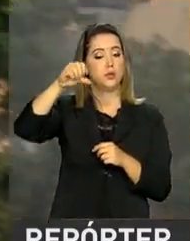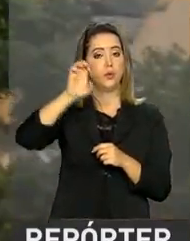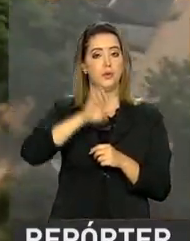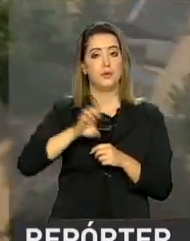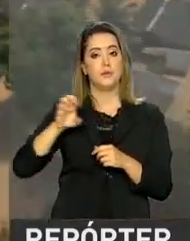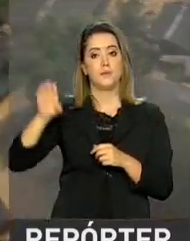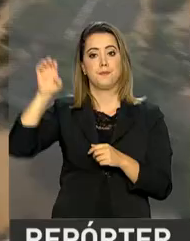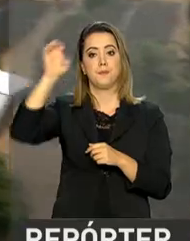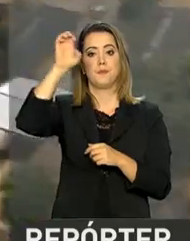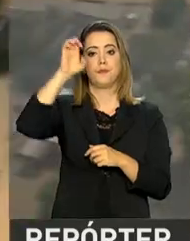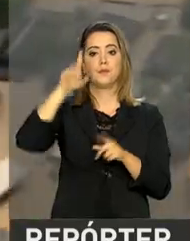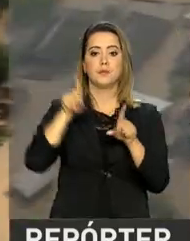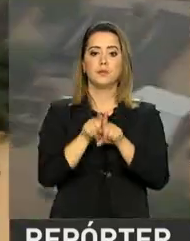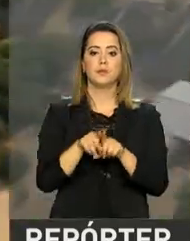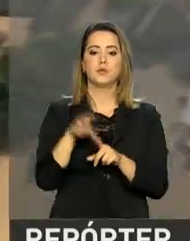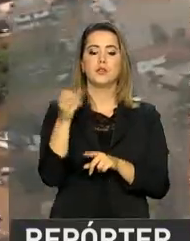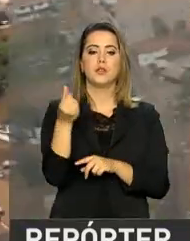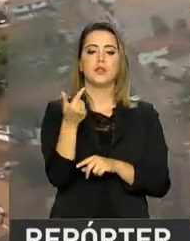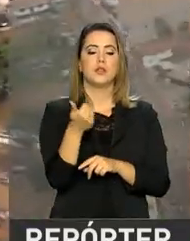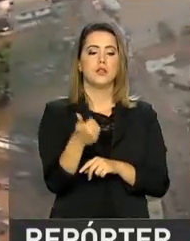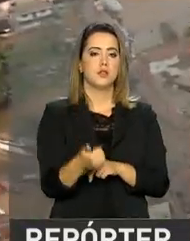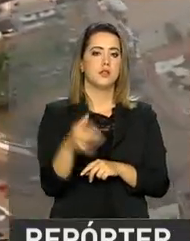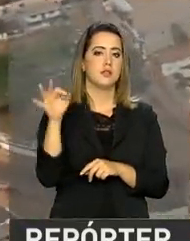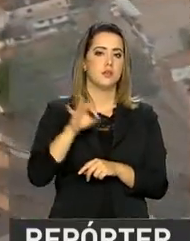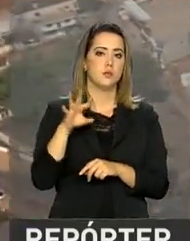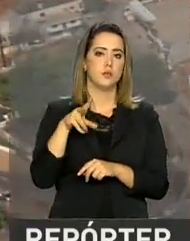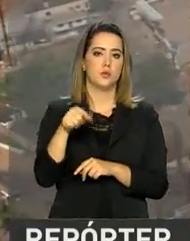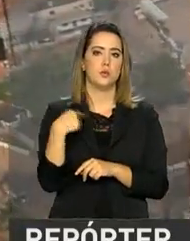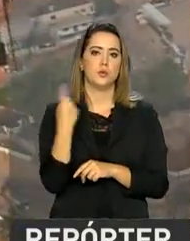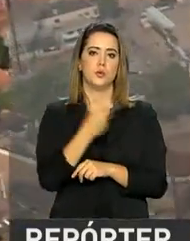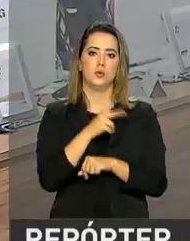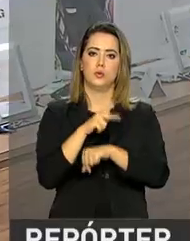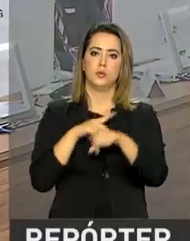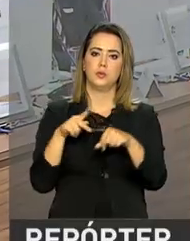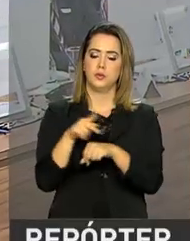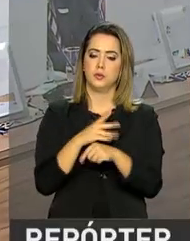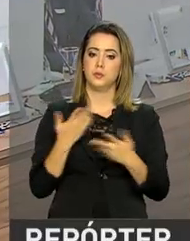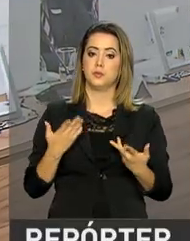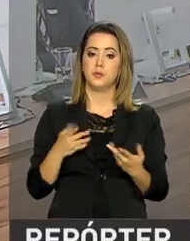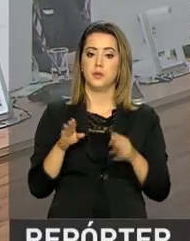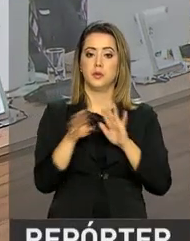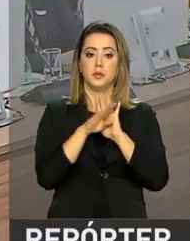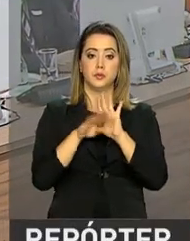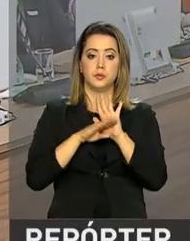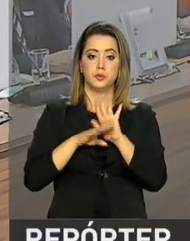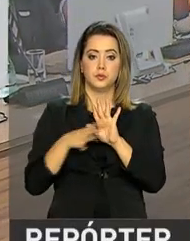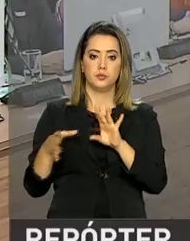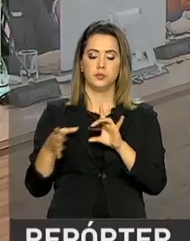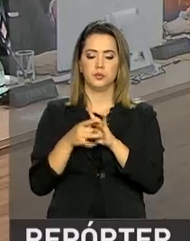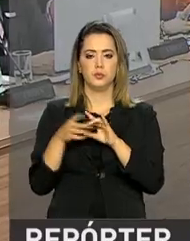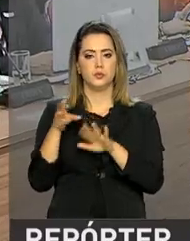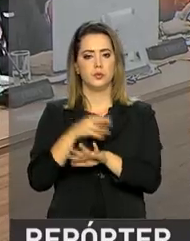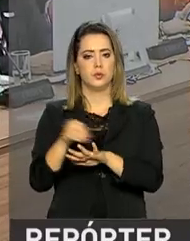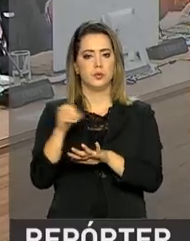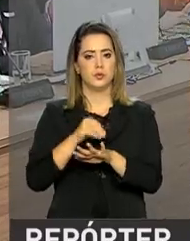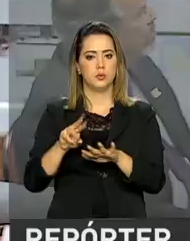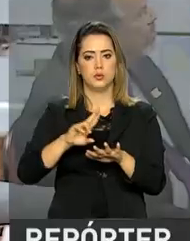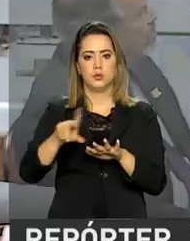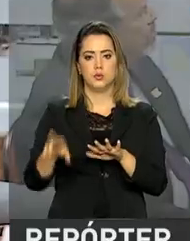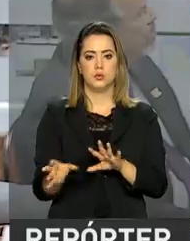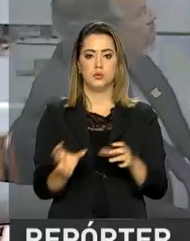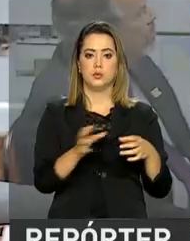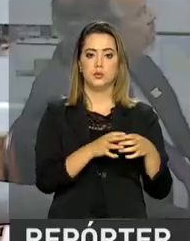e ocupa 61% do território nacional o projeto integra informações de diversos órgãos